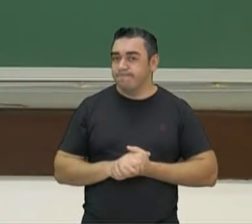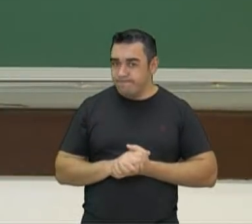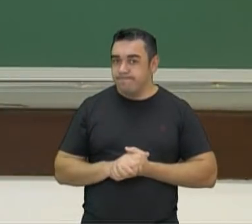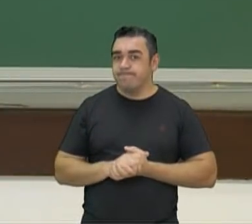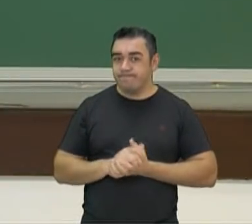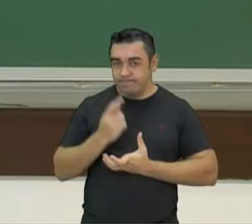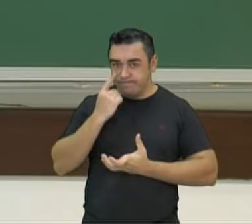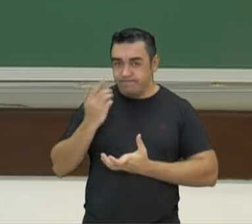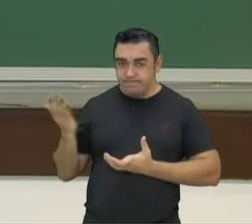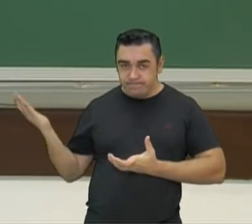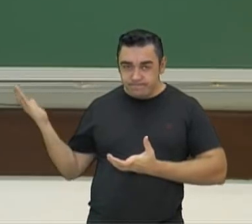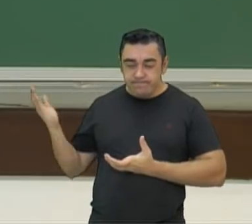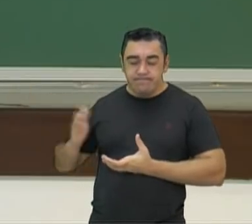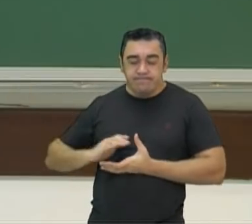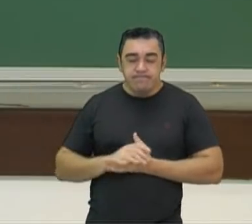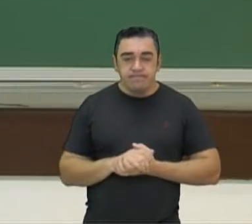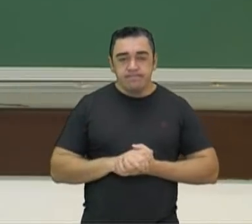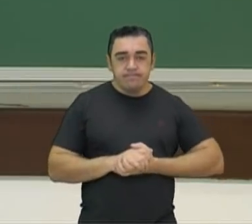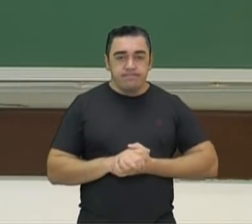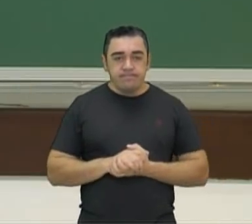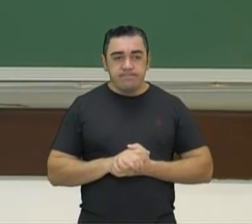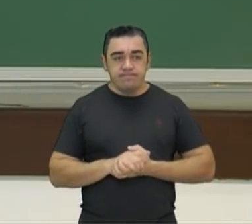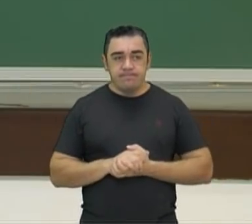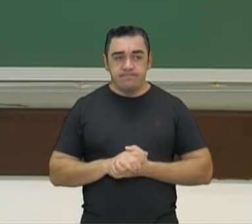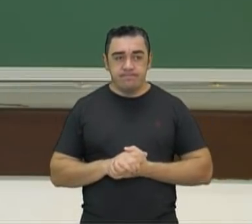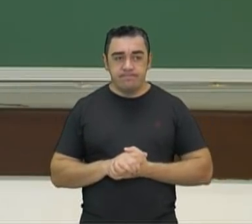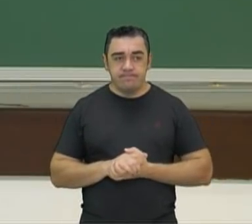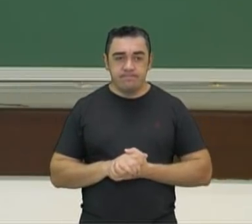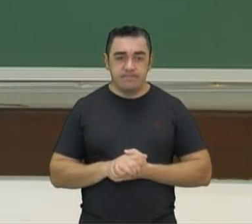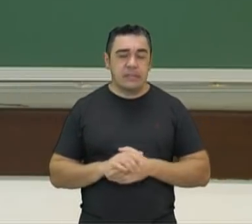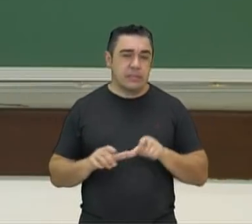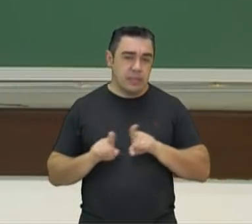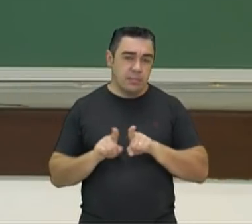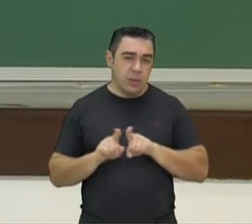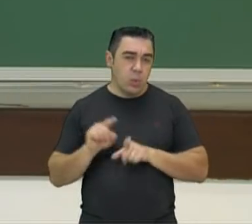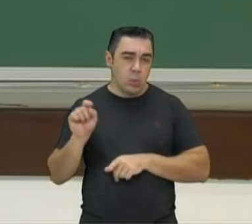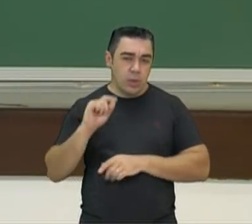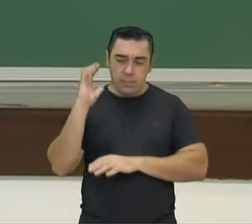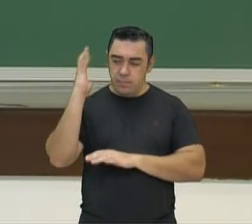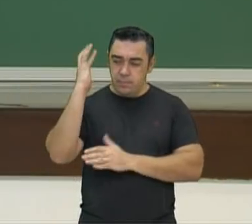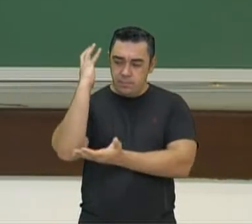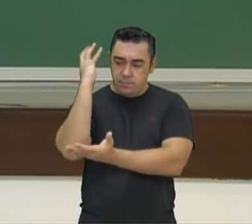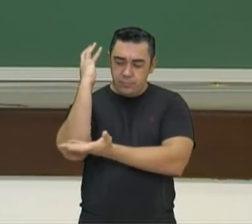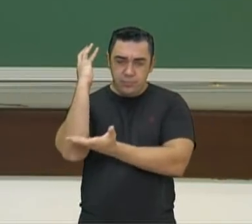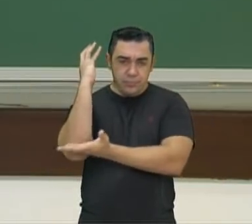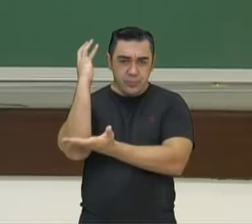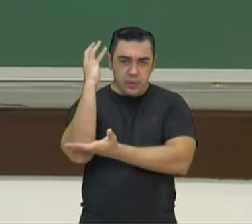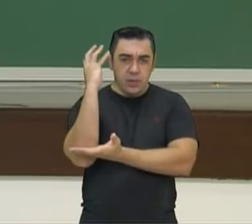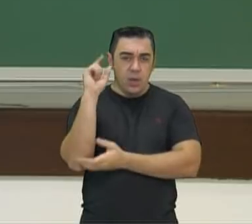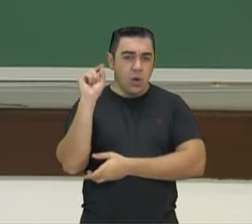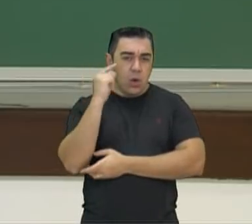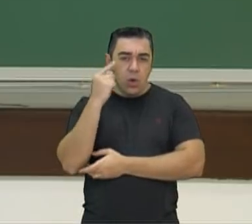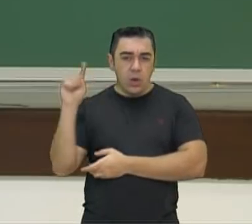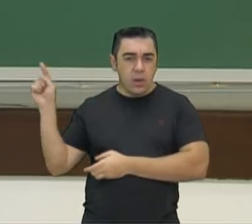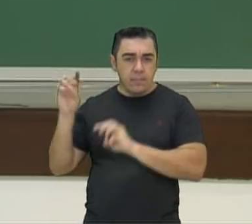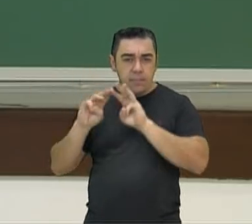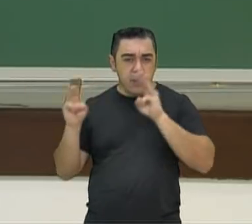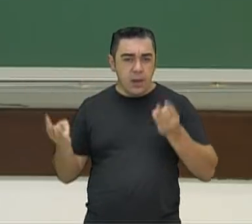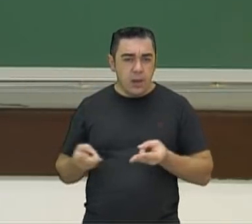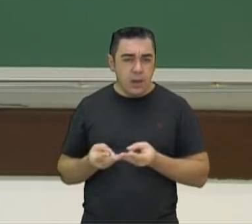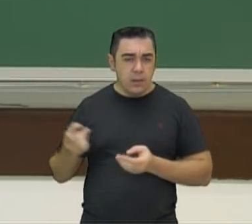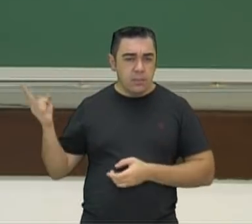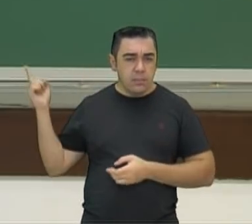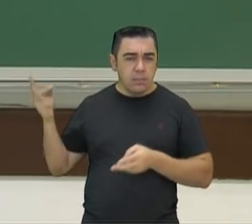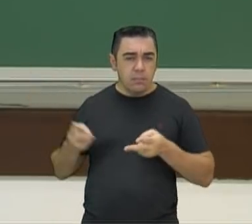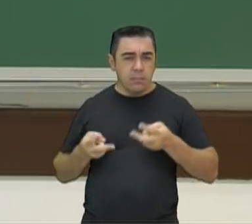vendo? Beleza? Bom, falar em desmatamento, aqui nós temos um mapinha aí, ó. E aí você repare que existe